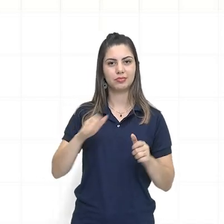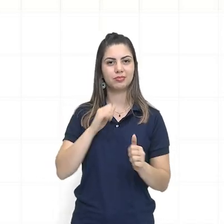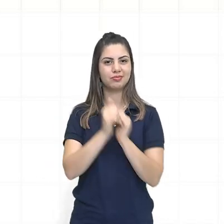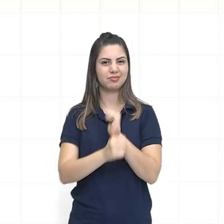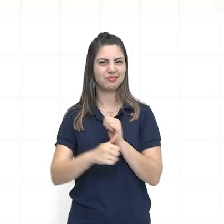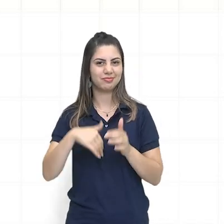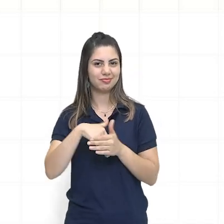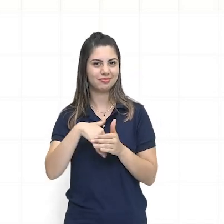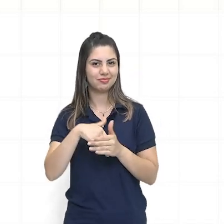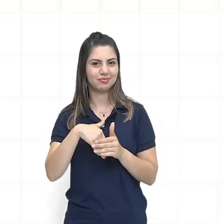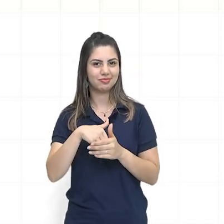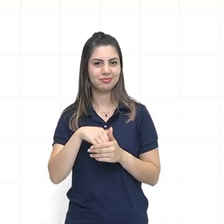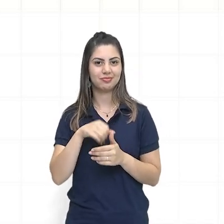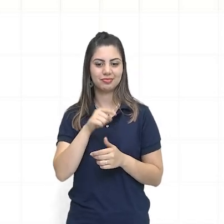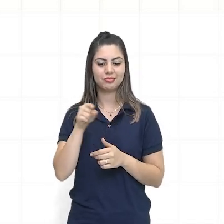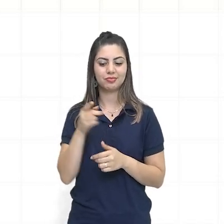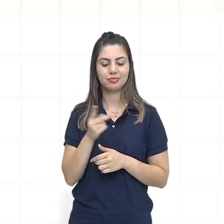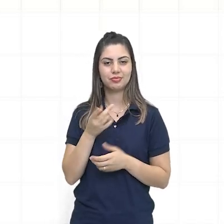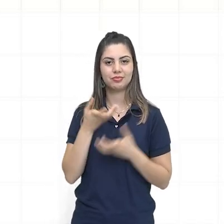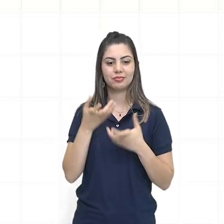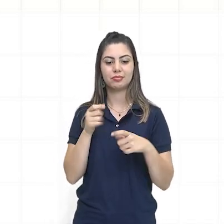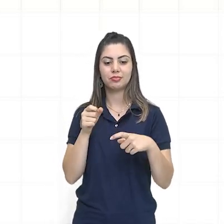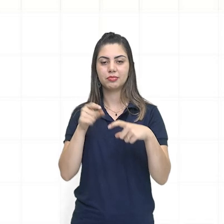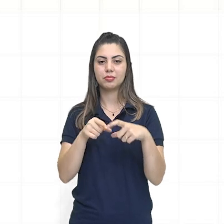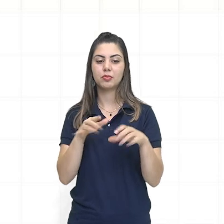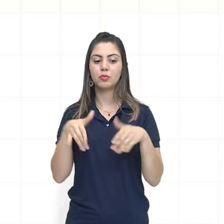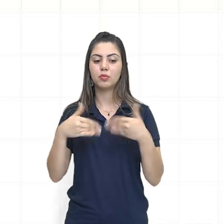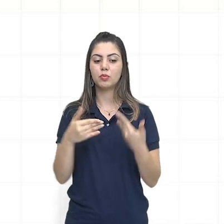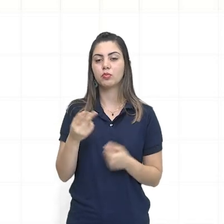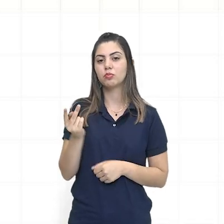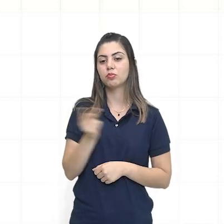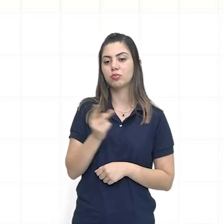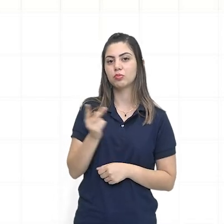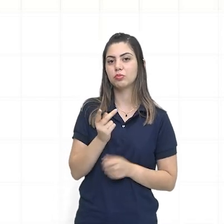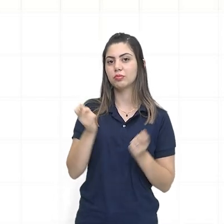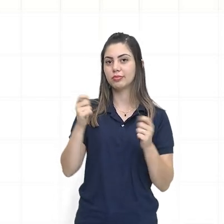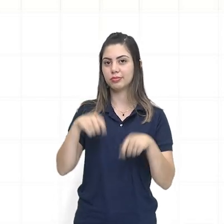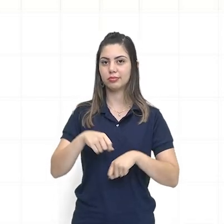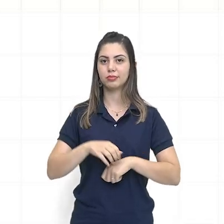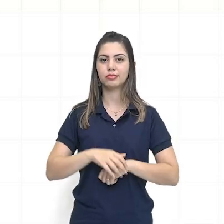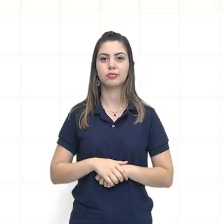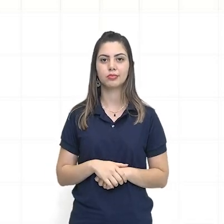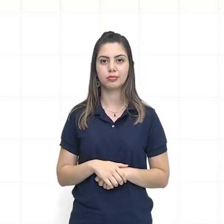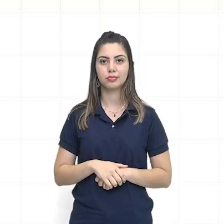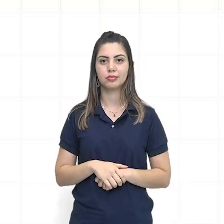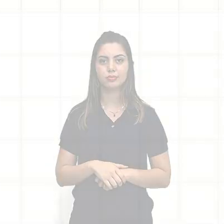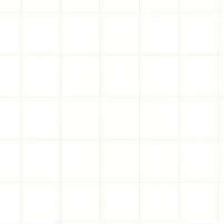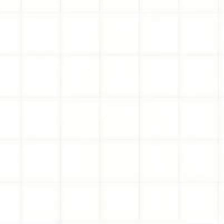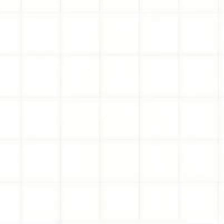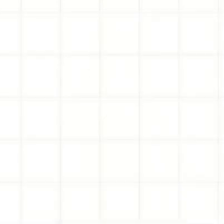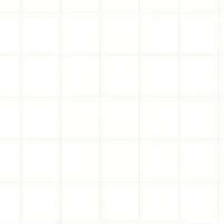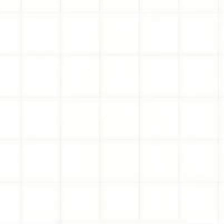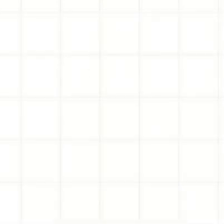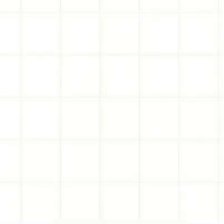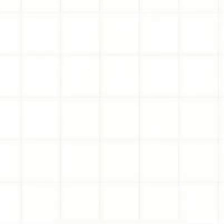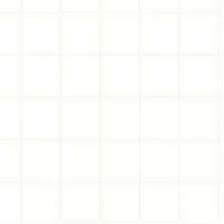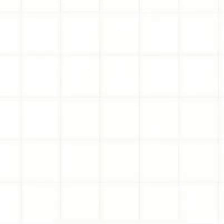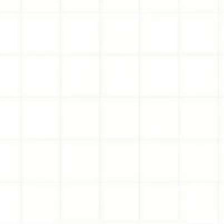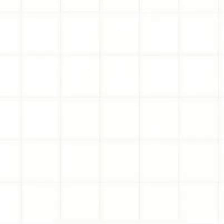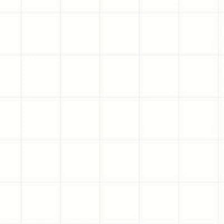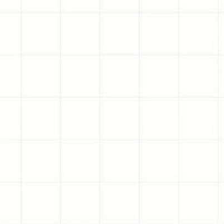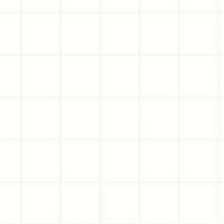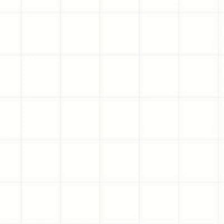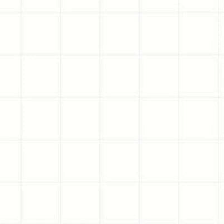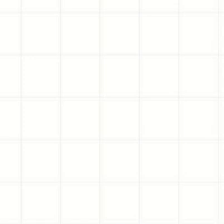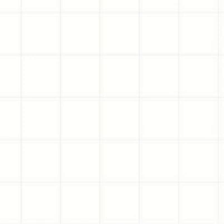para fazer o gol, né? Para quem tem mais chance de fazer o gol, teoricamente seria aquele que tem o maior ângulo